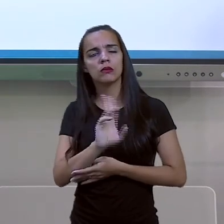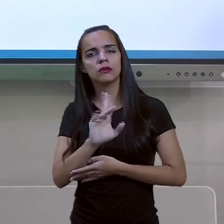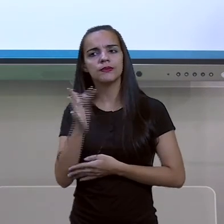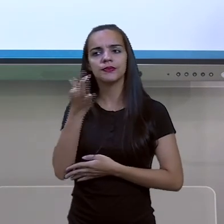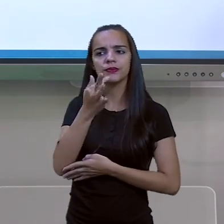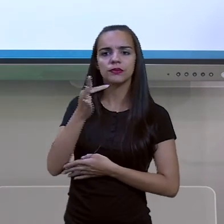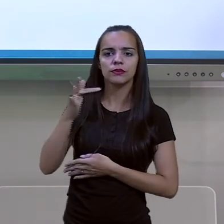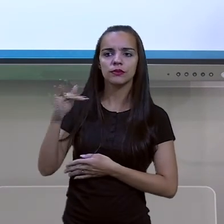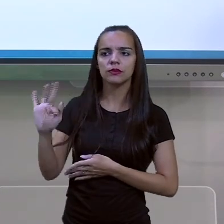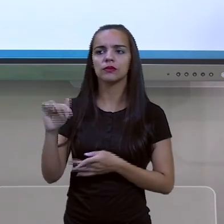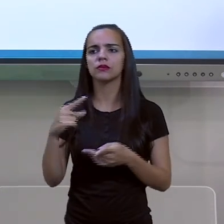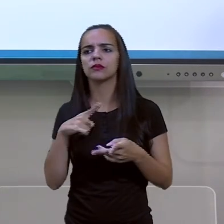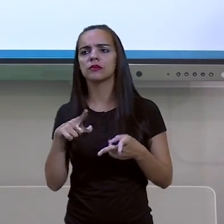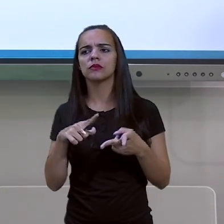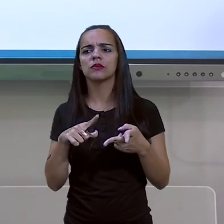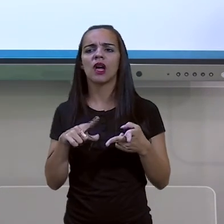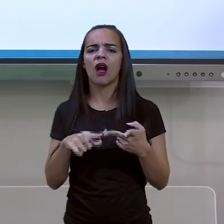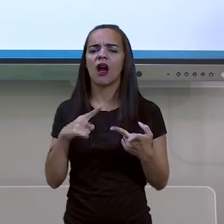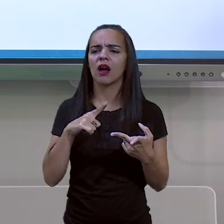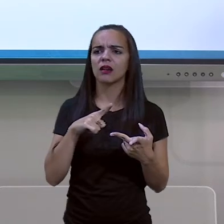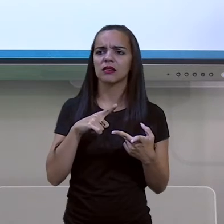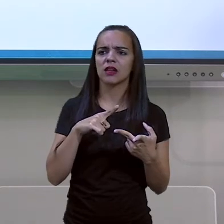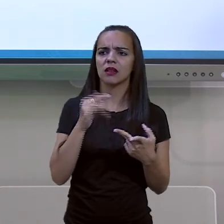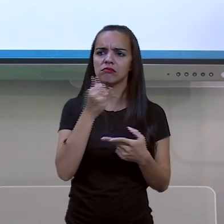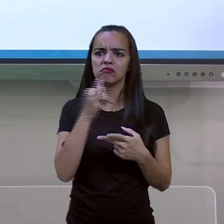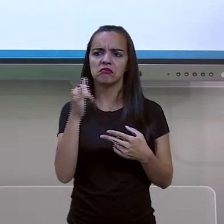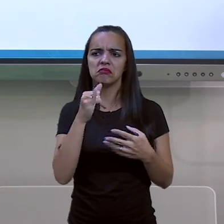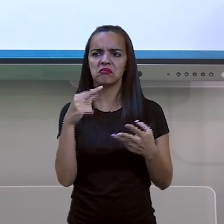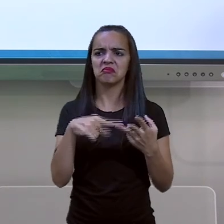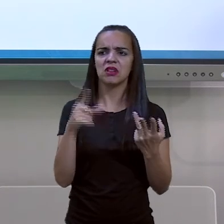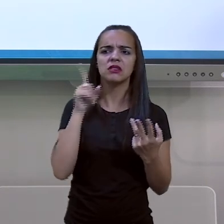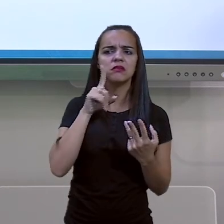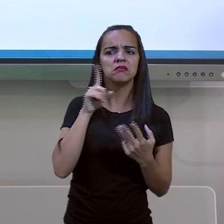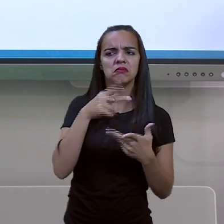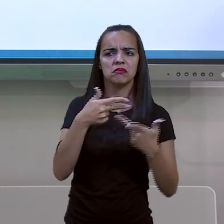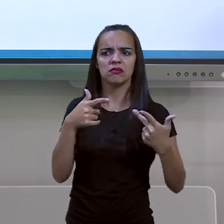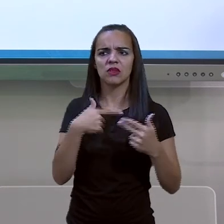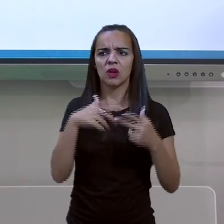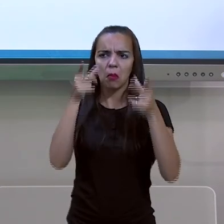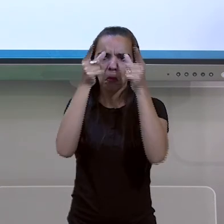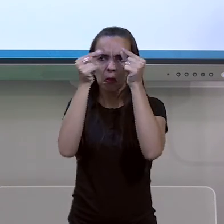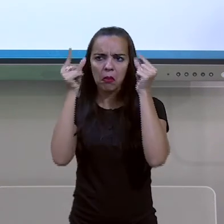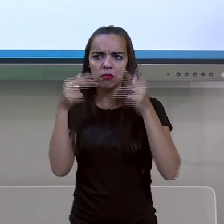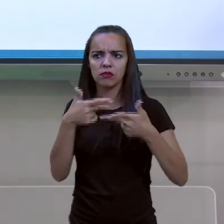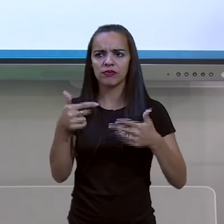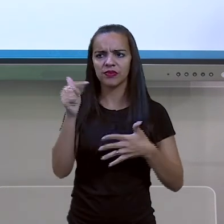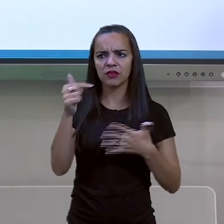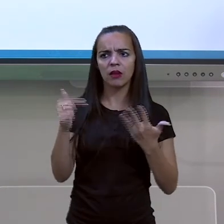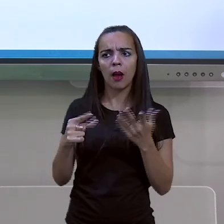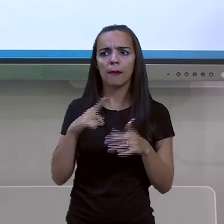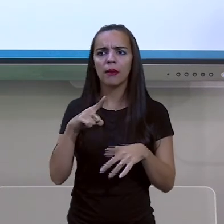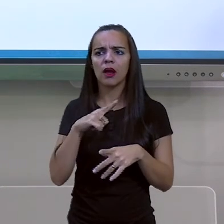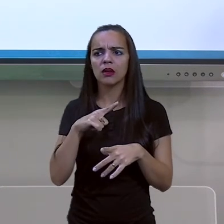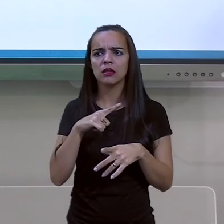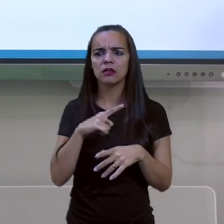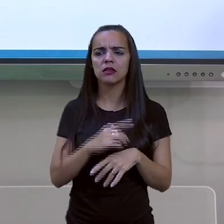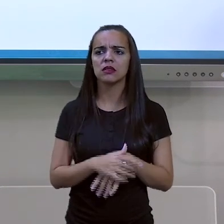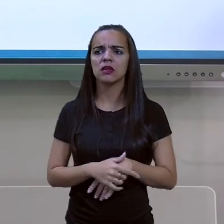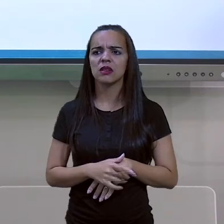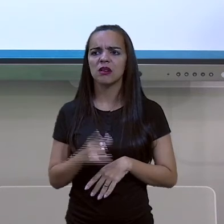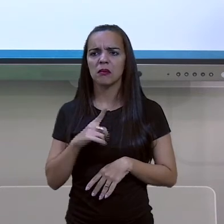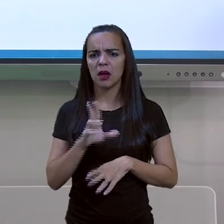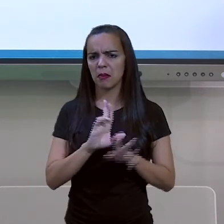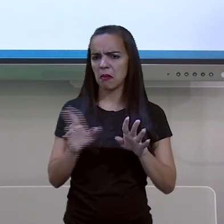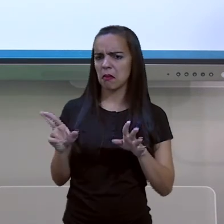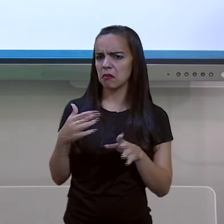franceses, nomes italianos, né? Ah, Jaqueline, mas eu pesquisei aqui, o meu nome é de origem francesa, mas a